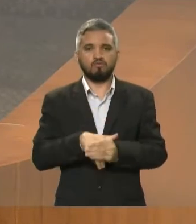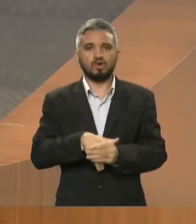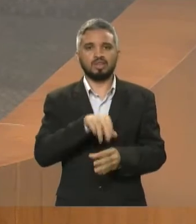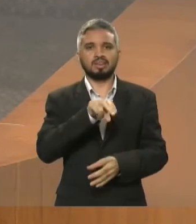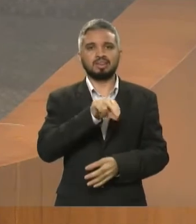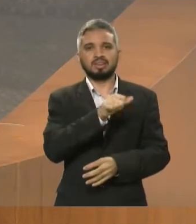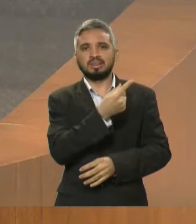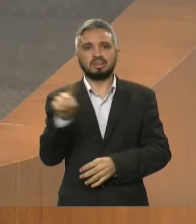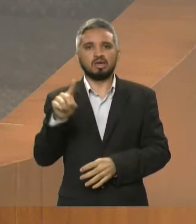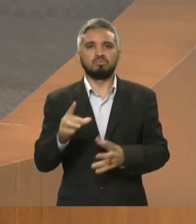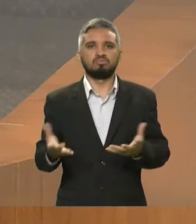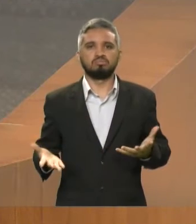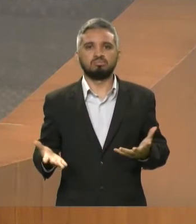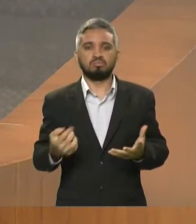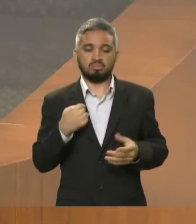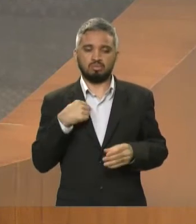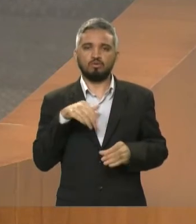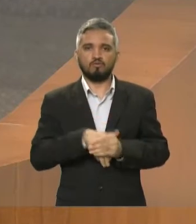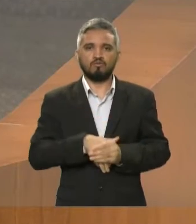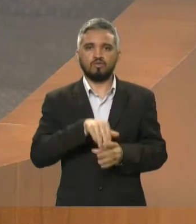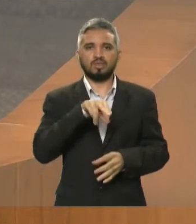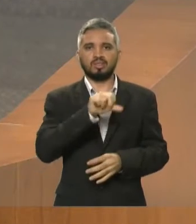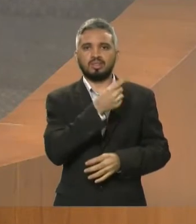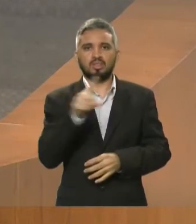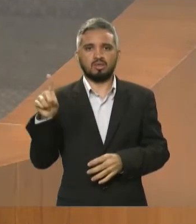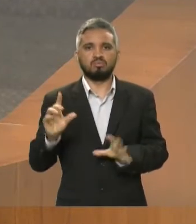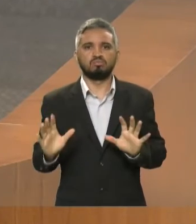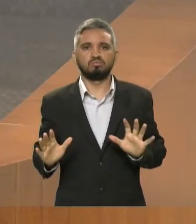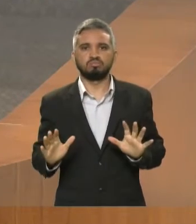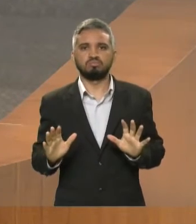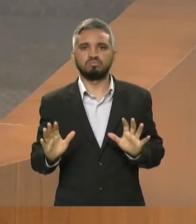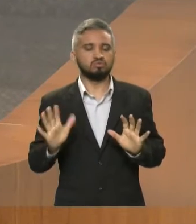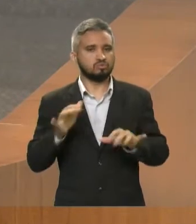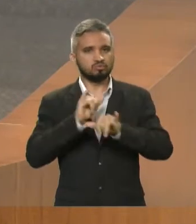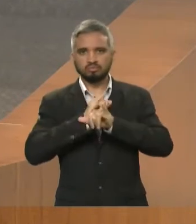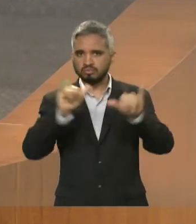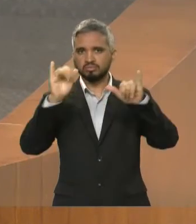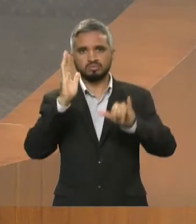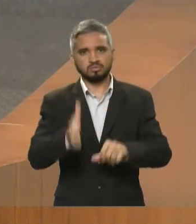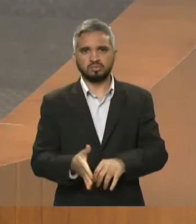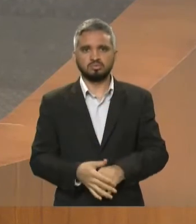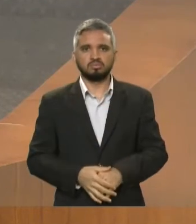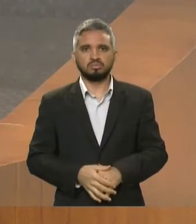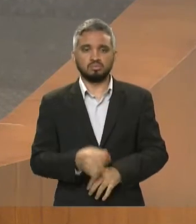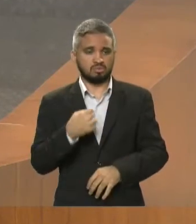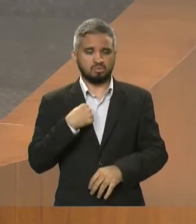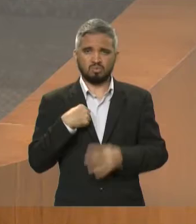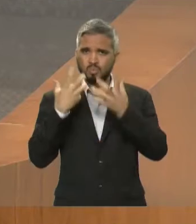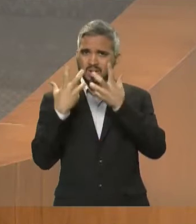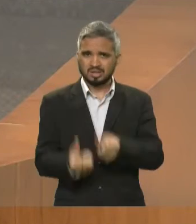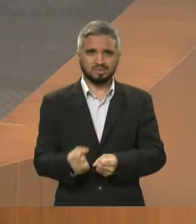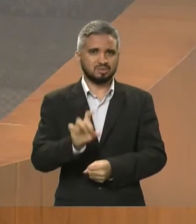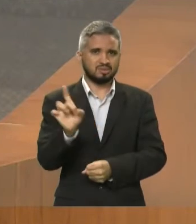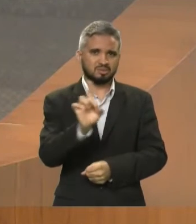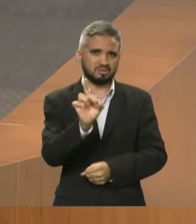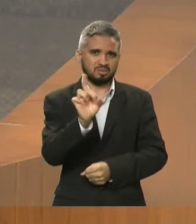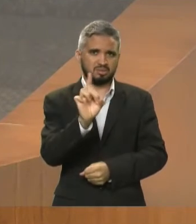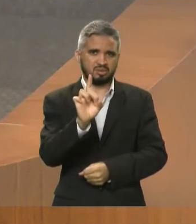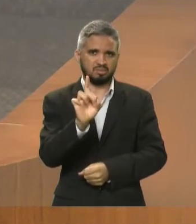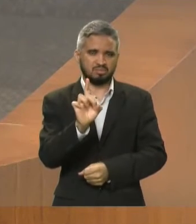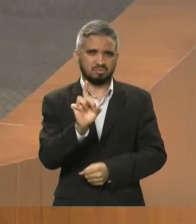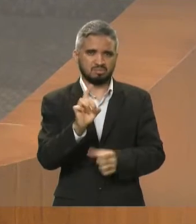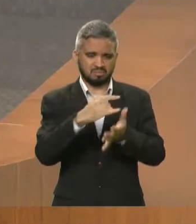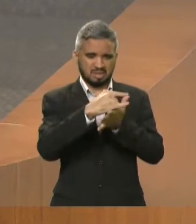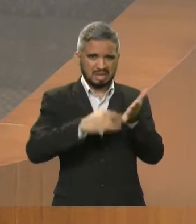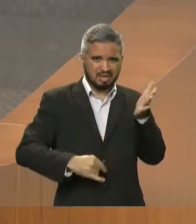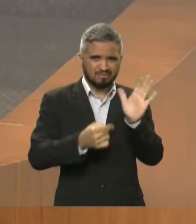talvez o único, mas voto contrário do deputado Hélio. Contra essa saída permanente do